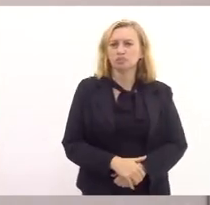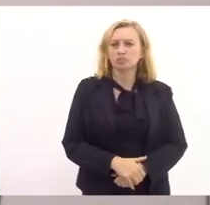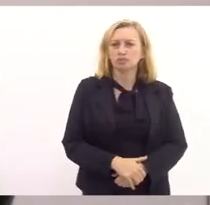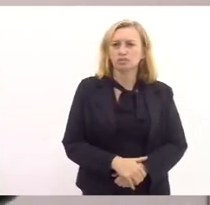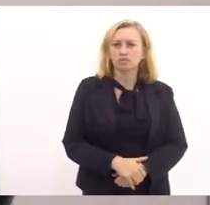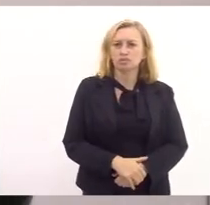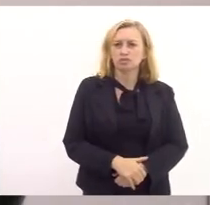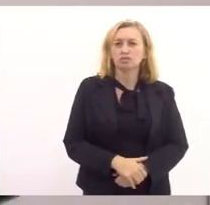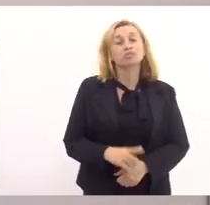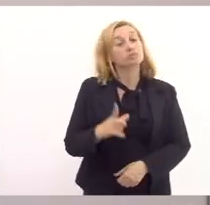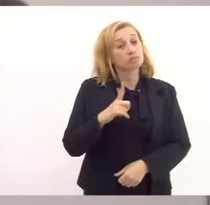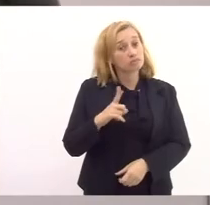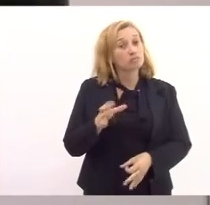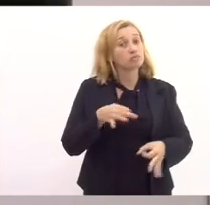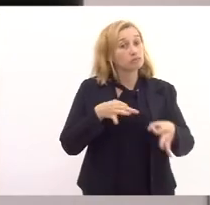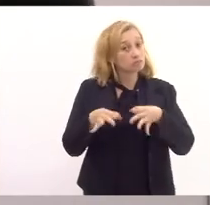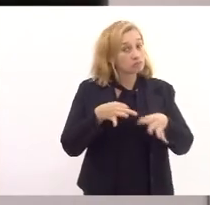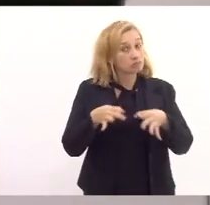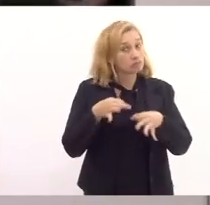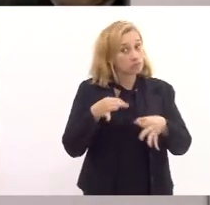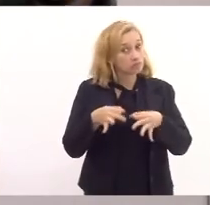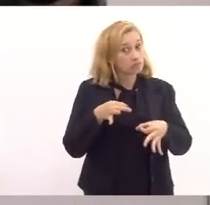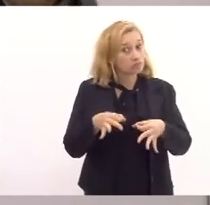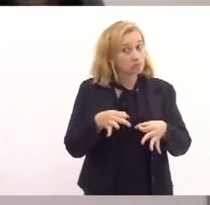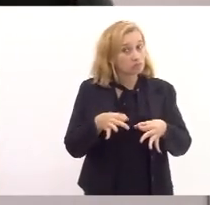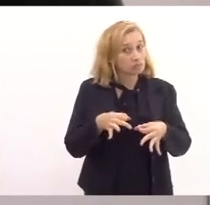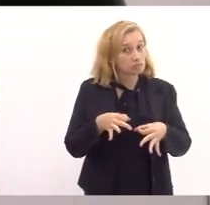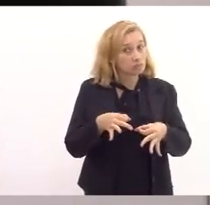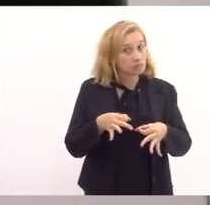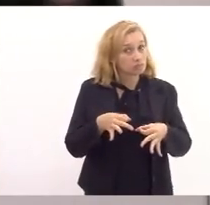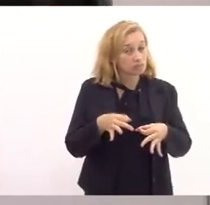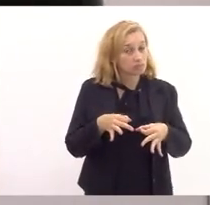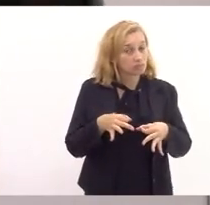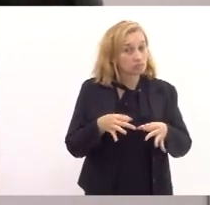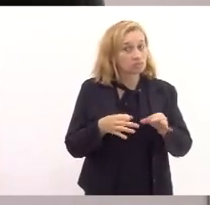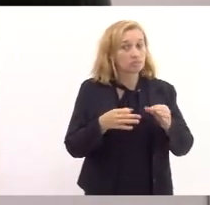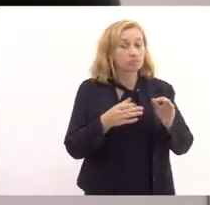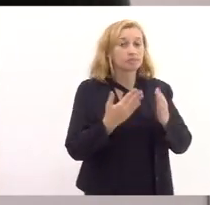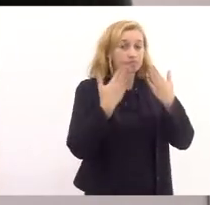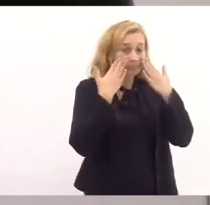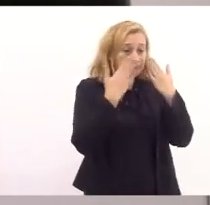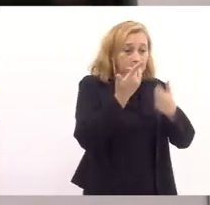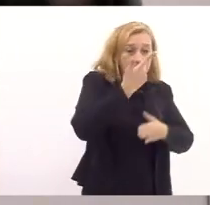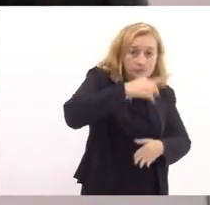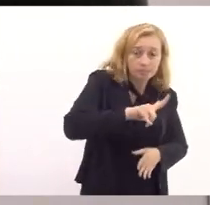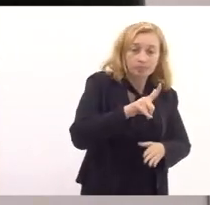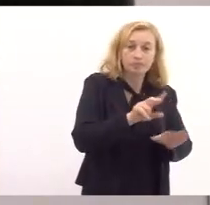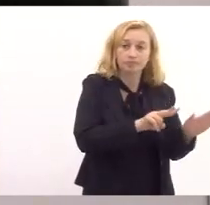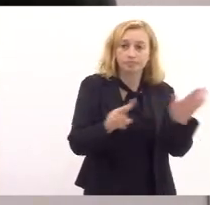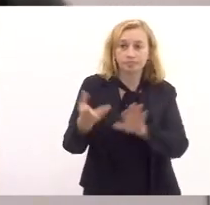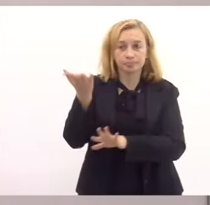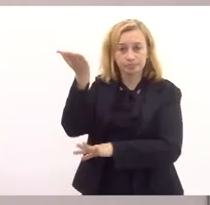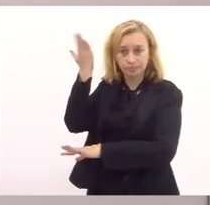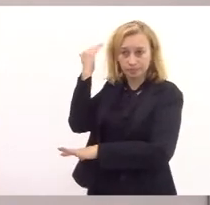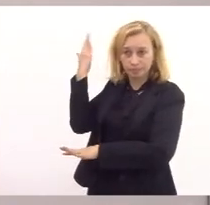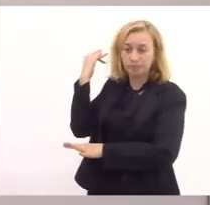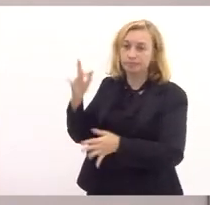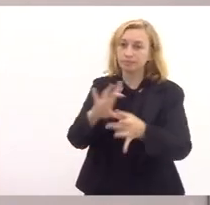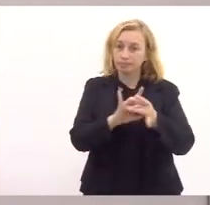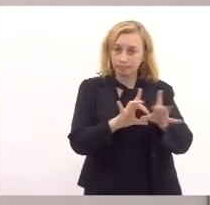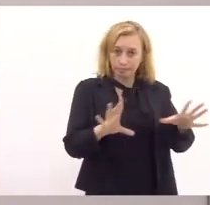e temos projeto, reapresentamos na semana passada aquele mesmo projeto, agora com caráter